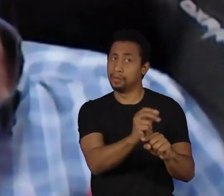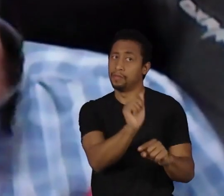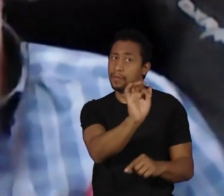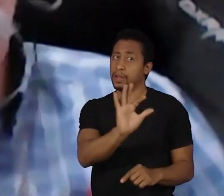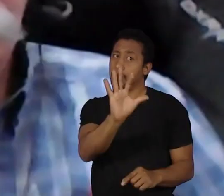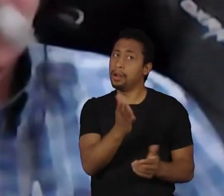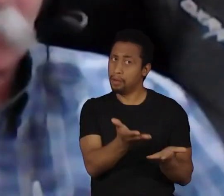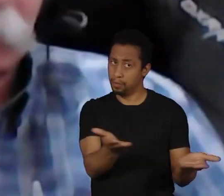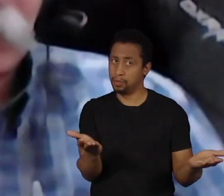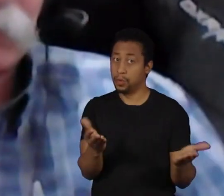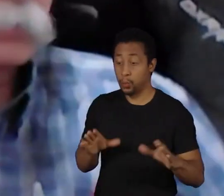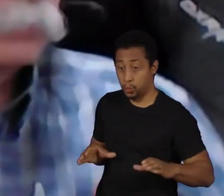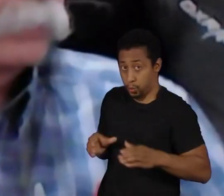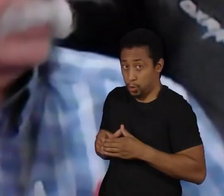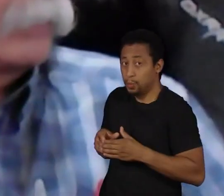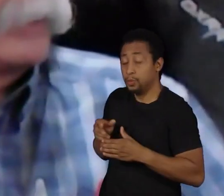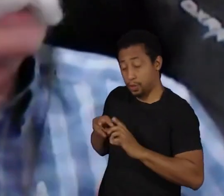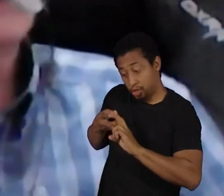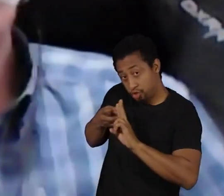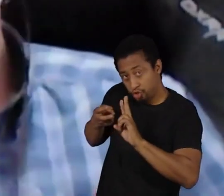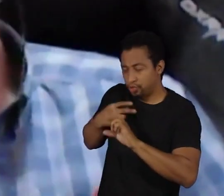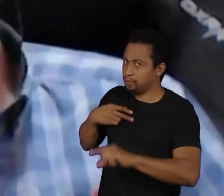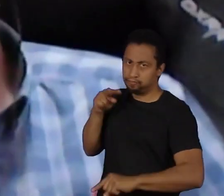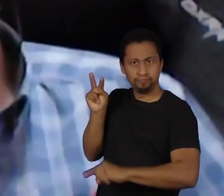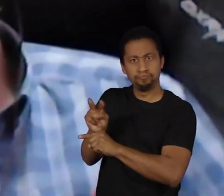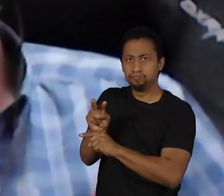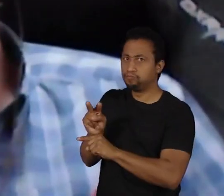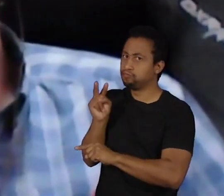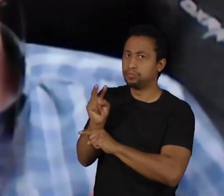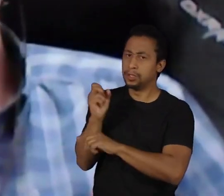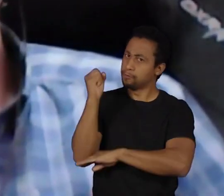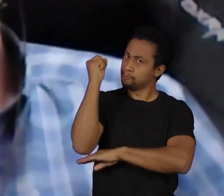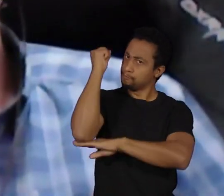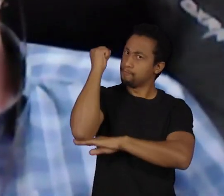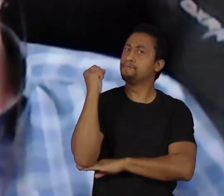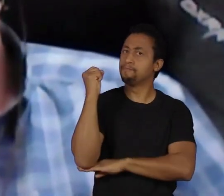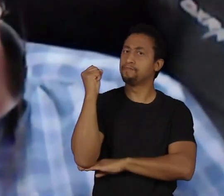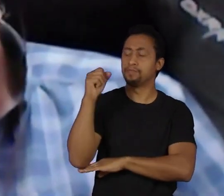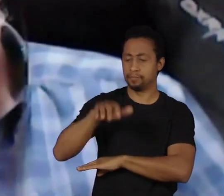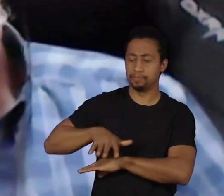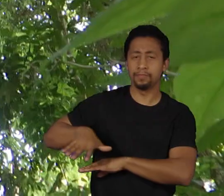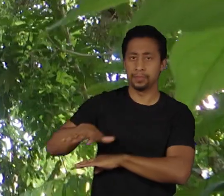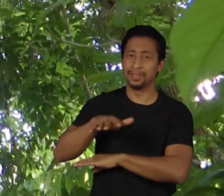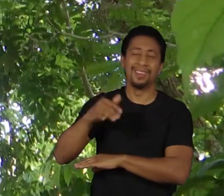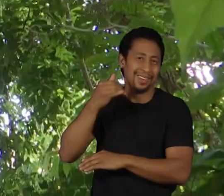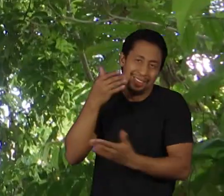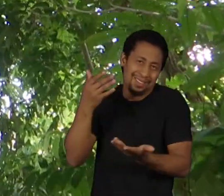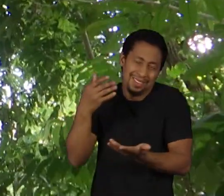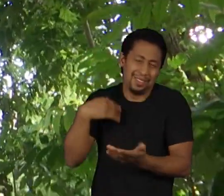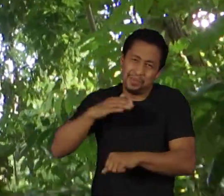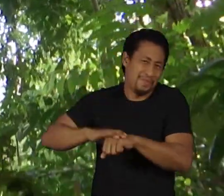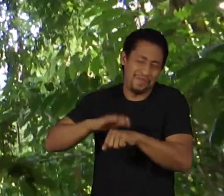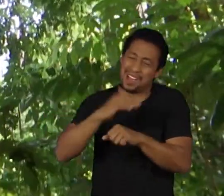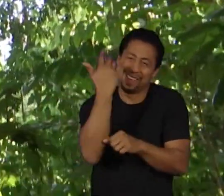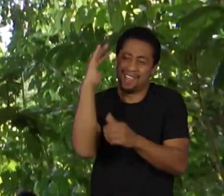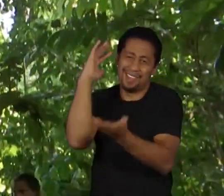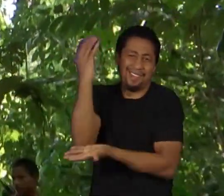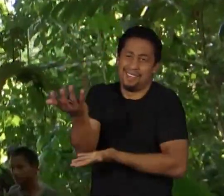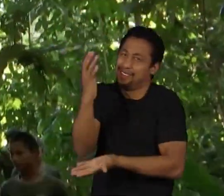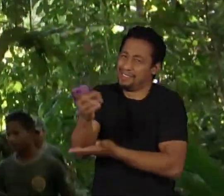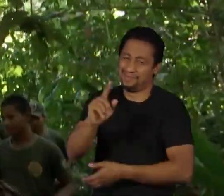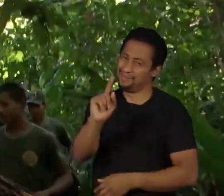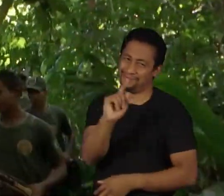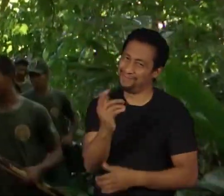também eles são mais resistentes a desmatamento. O fato que os próprios